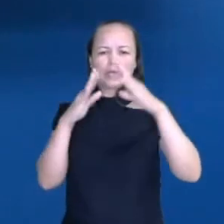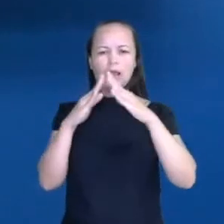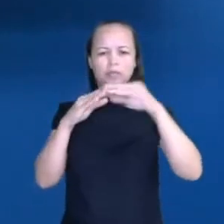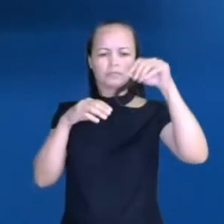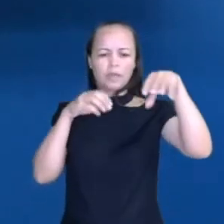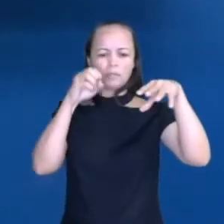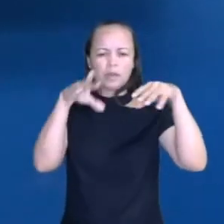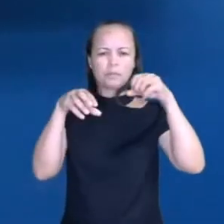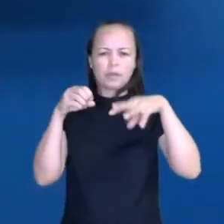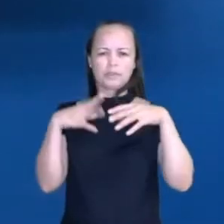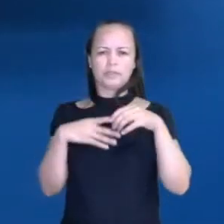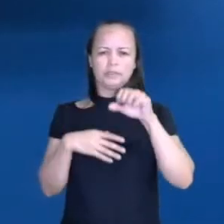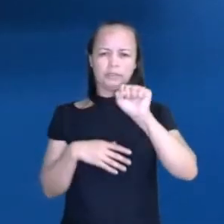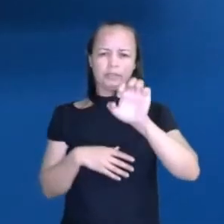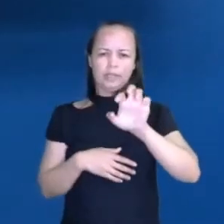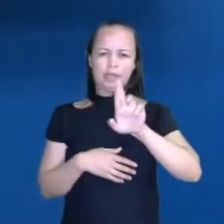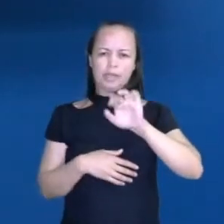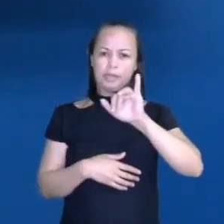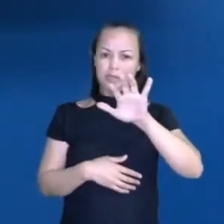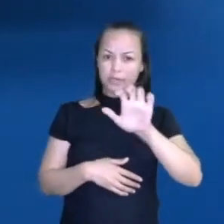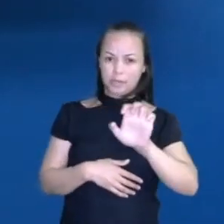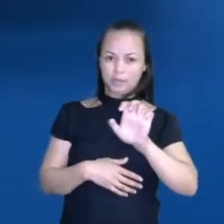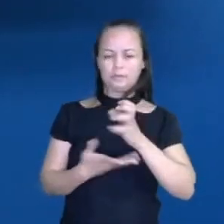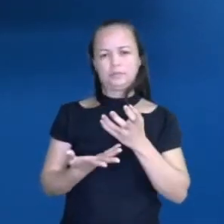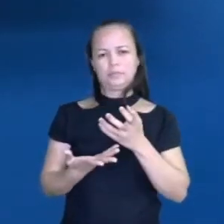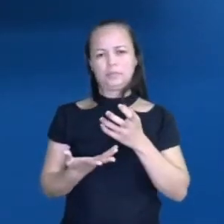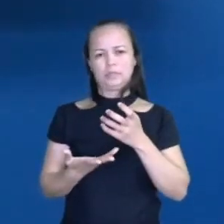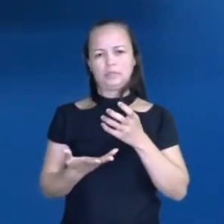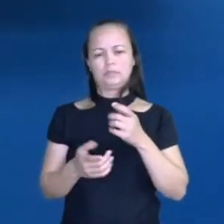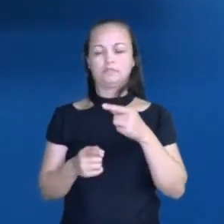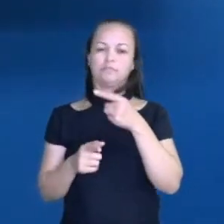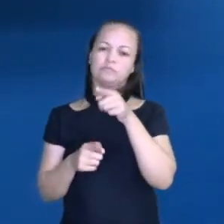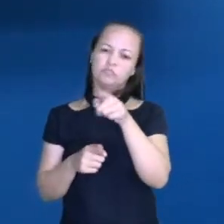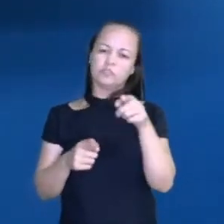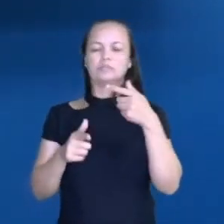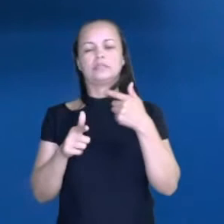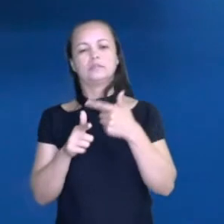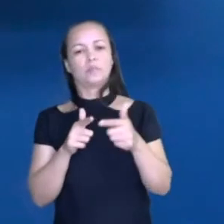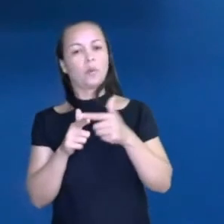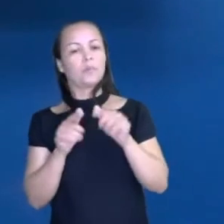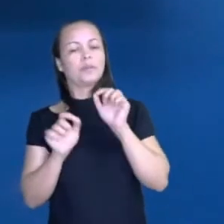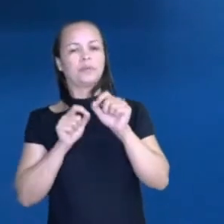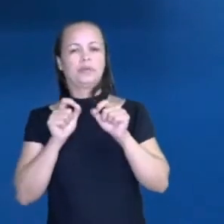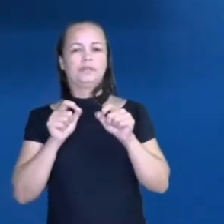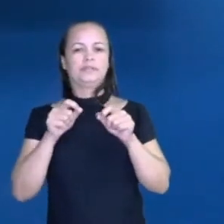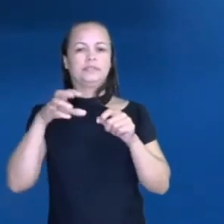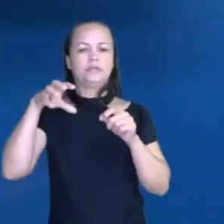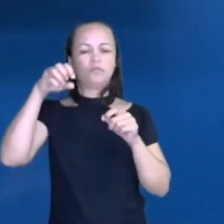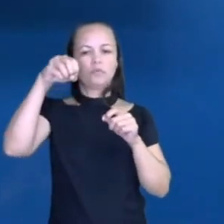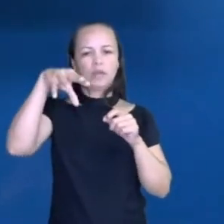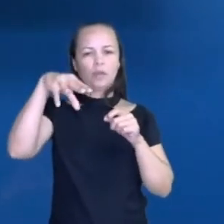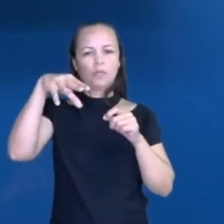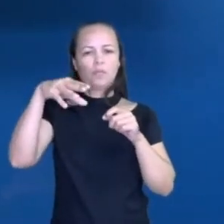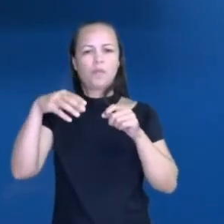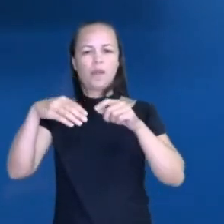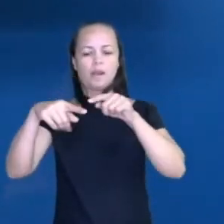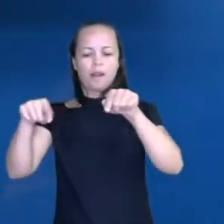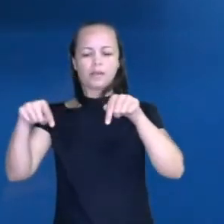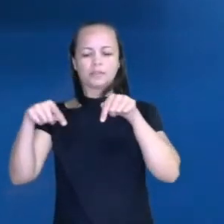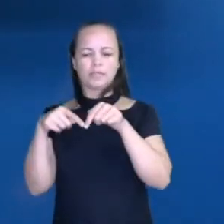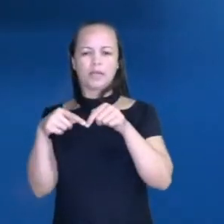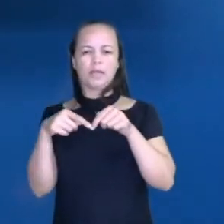e agora você vai ter um problema se uma não para que dali na sua vou ligar uma lâmpada da sala uma na cozinha